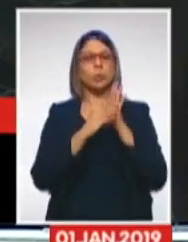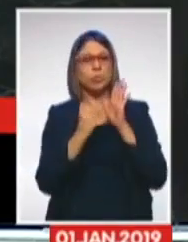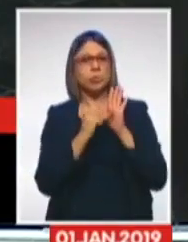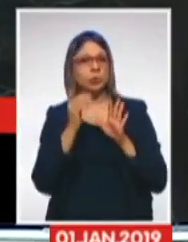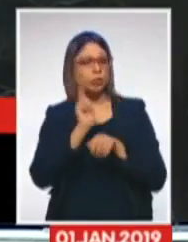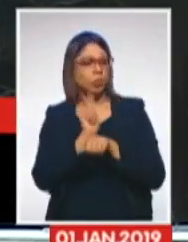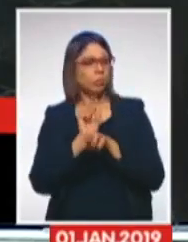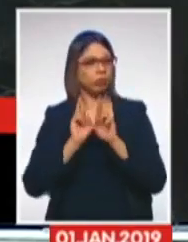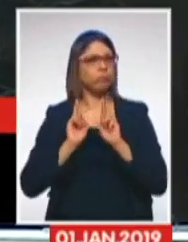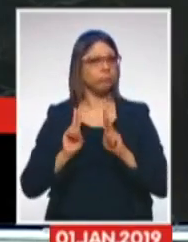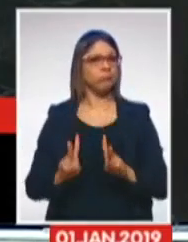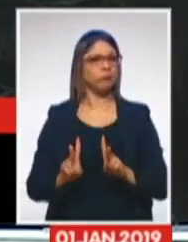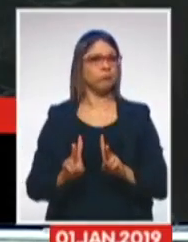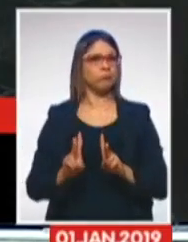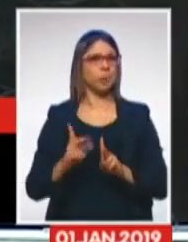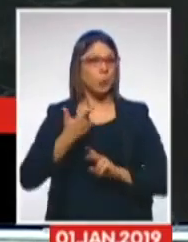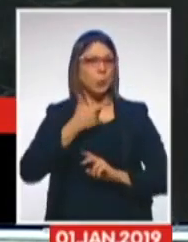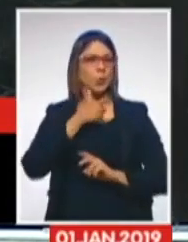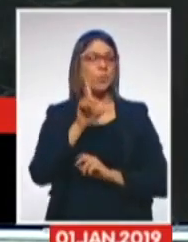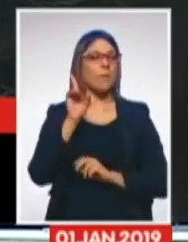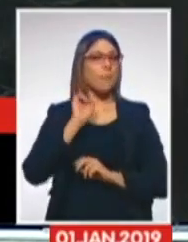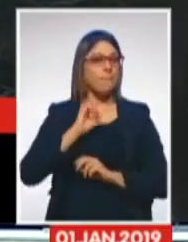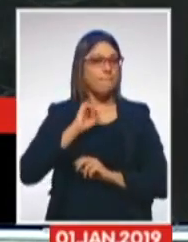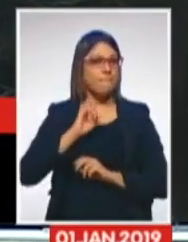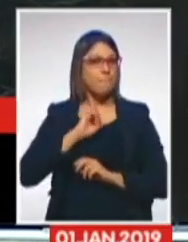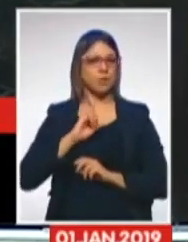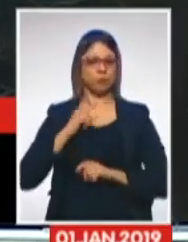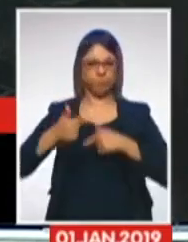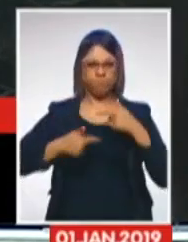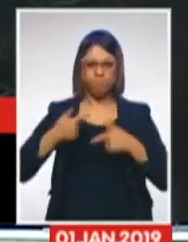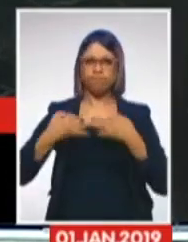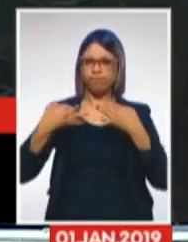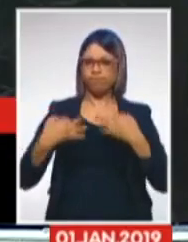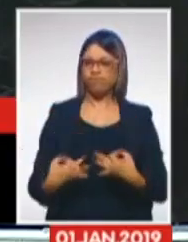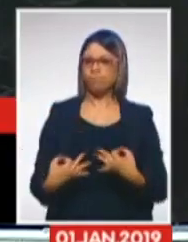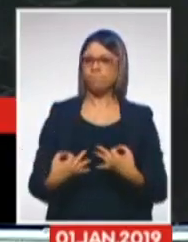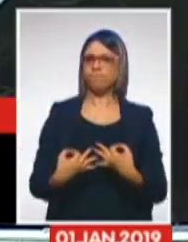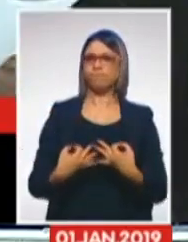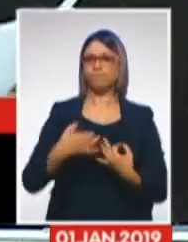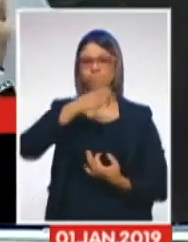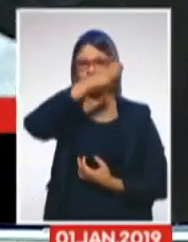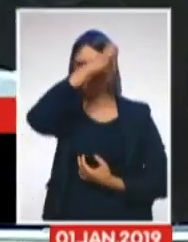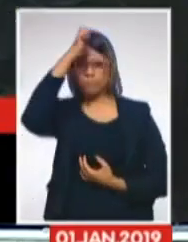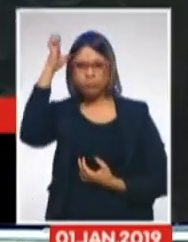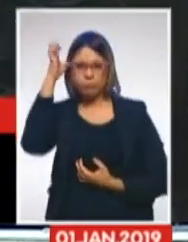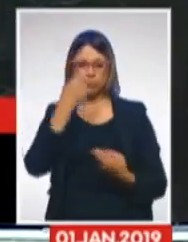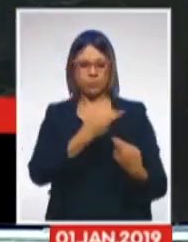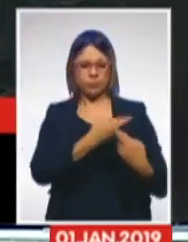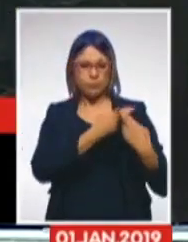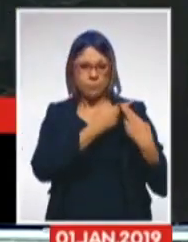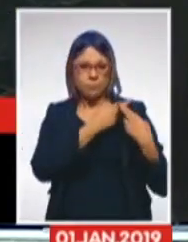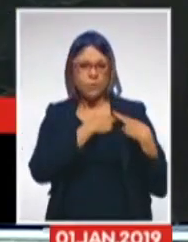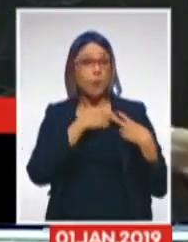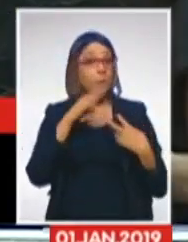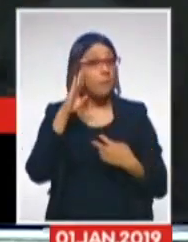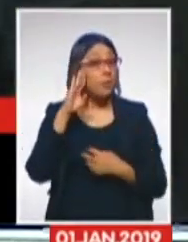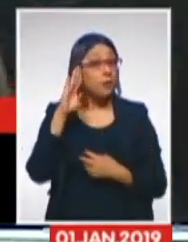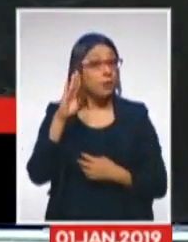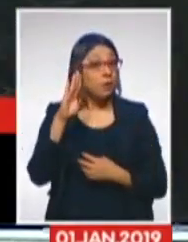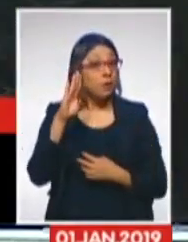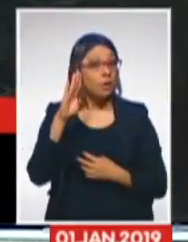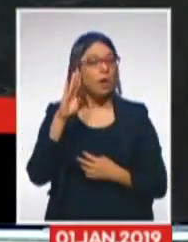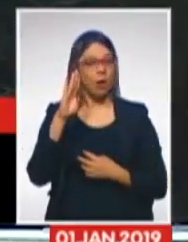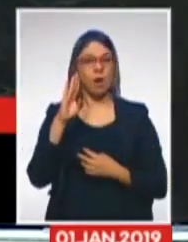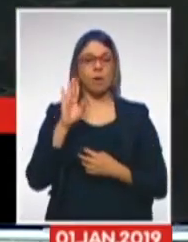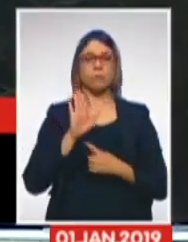diferente para termos uma Minas mais eficiente, uma gestão ética, responsável e, principalmente, que